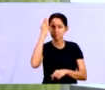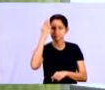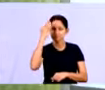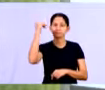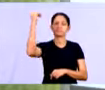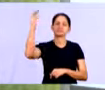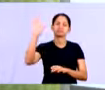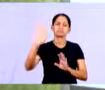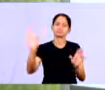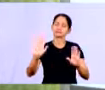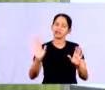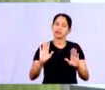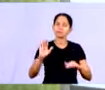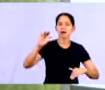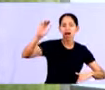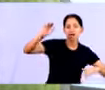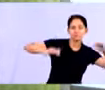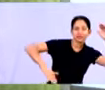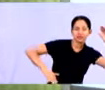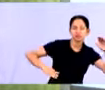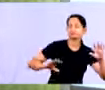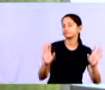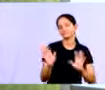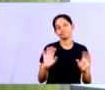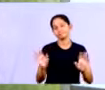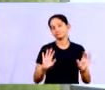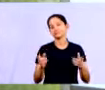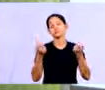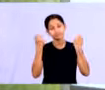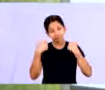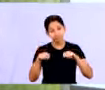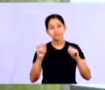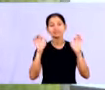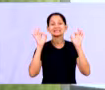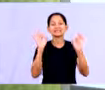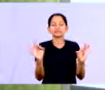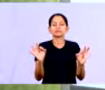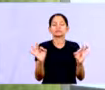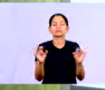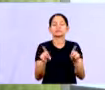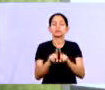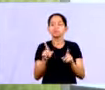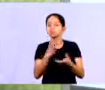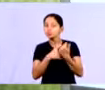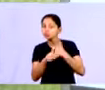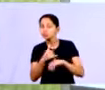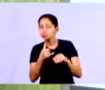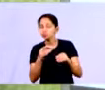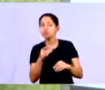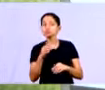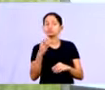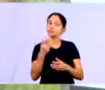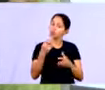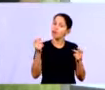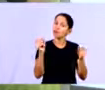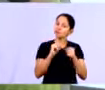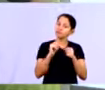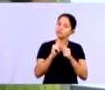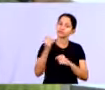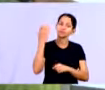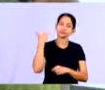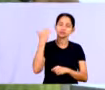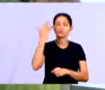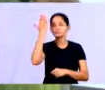saber menos que o outro. Como é uma questão de número, a gente precisa ver, rever e avaliar se realmente está certo, como eu acabei fazendo